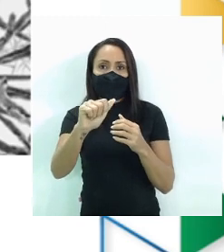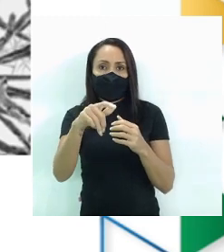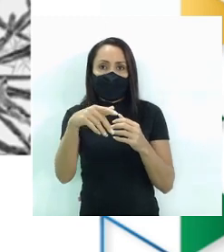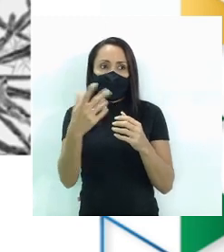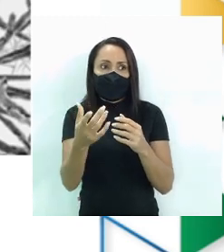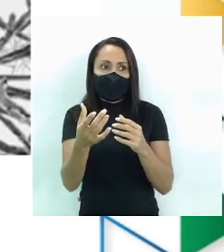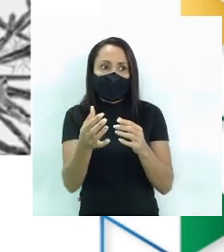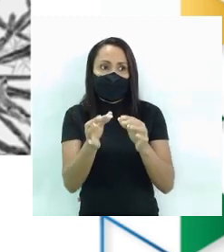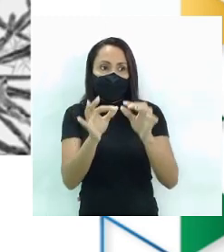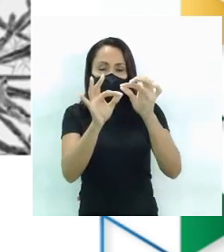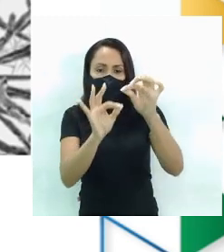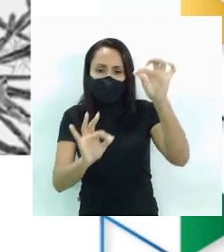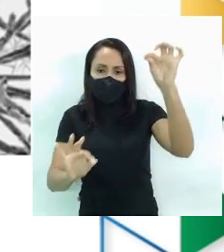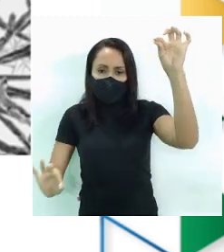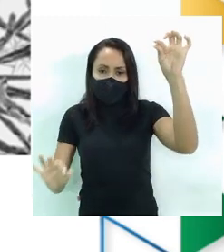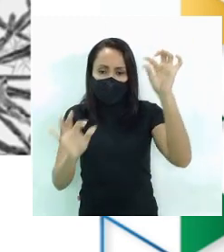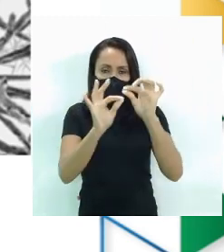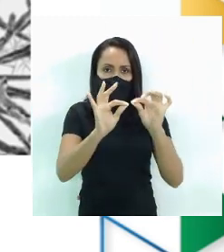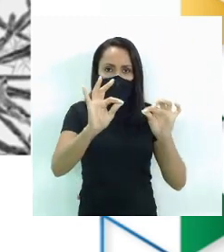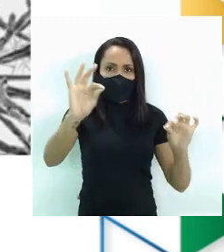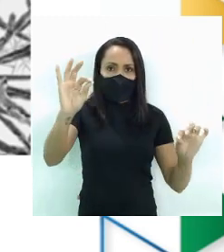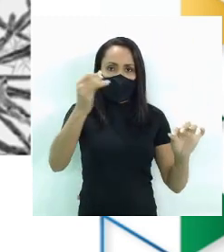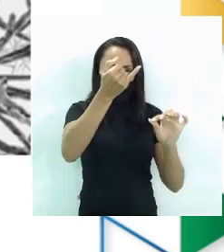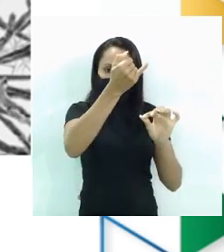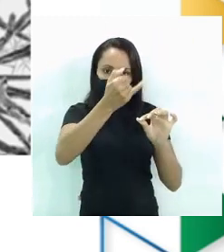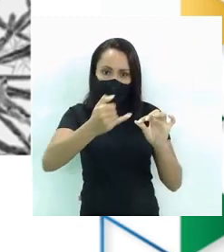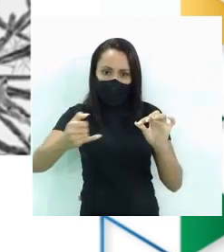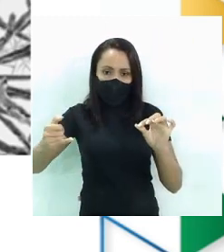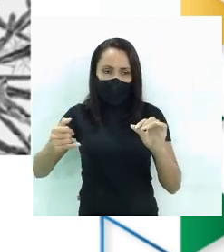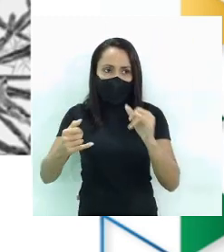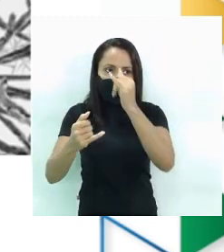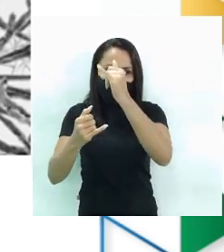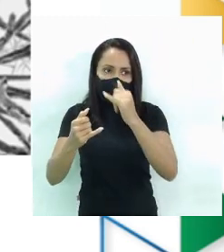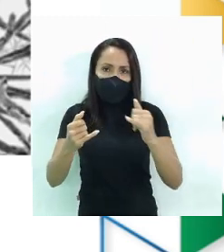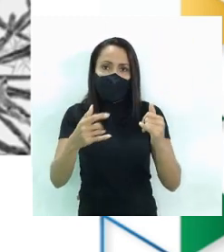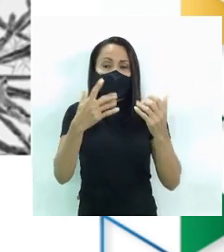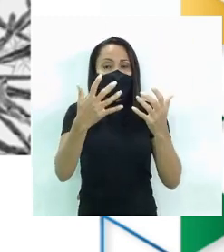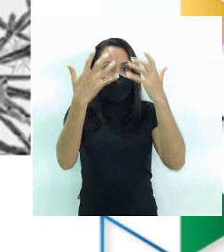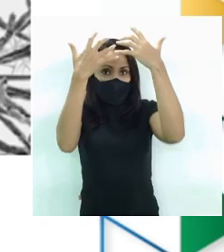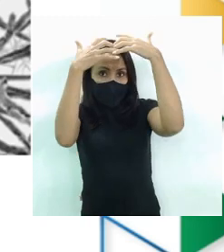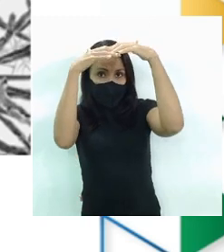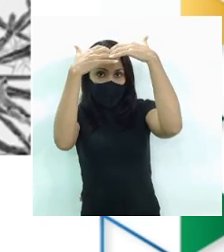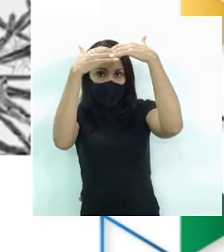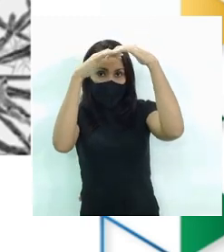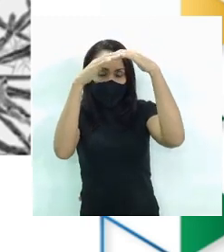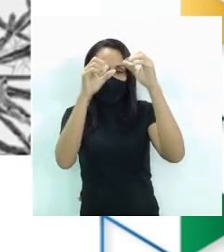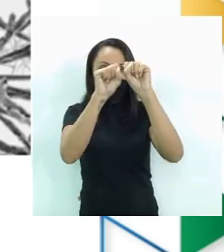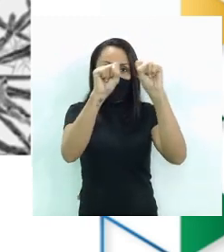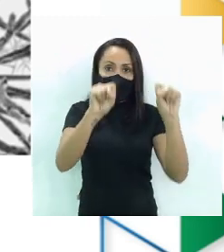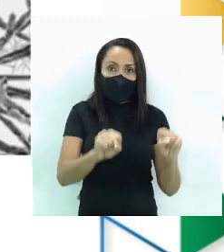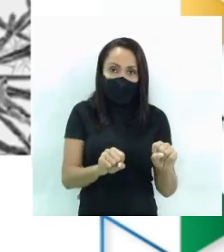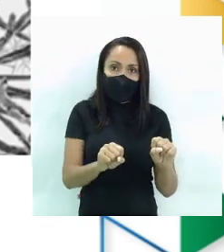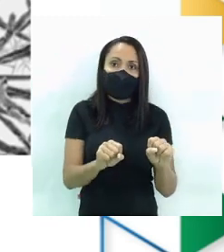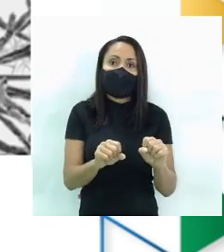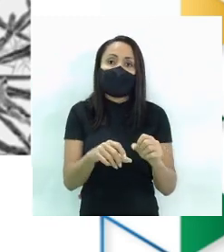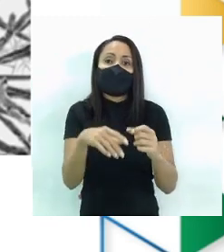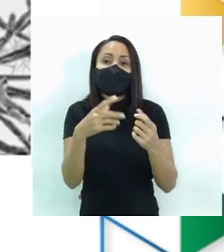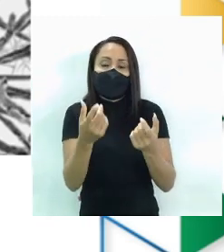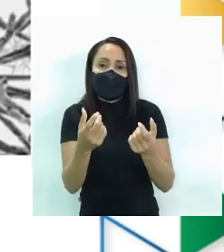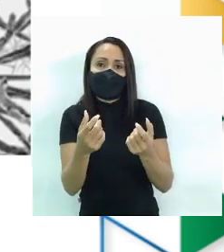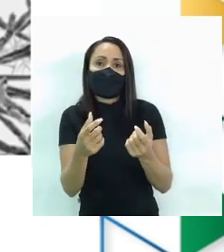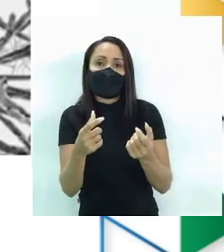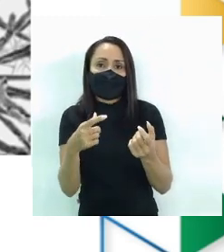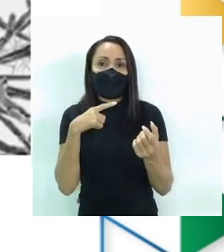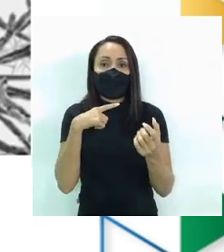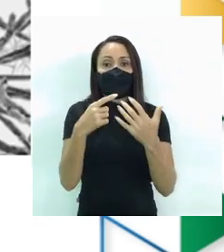prolongamentos citoplasmáticos finos que compõem a estrutura dos neurônios. no sistema nervoso, essas fibras